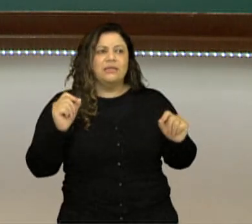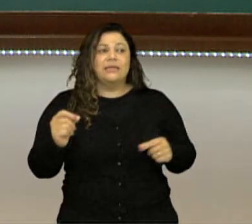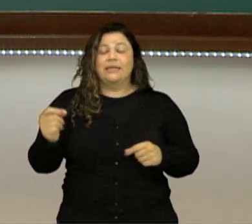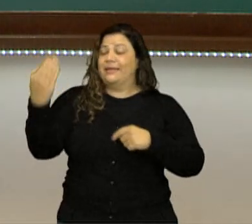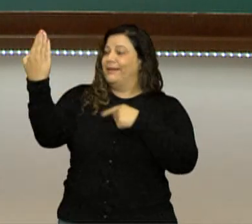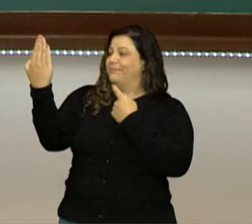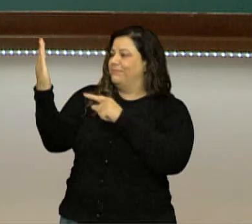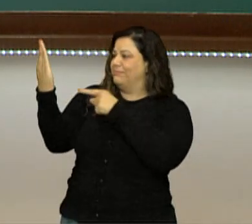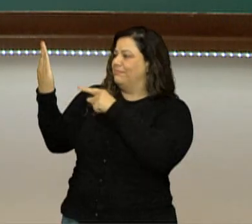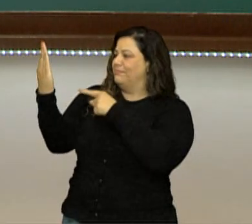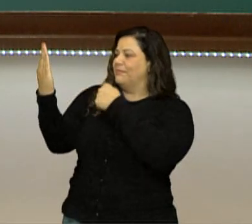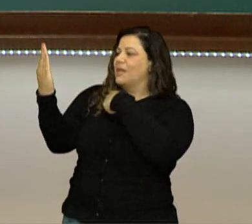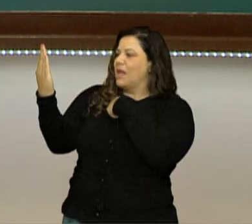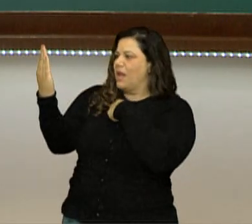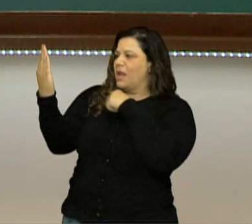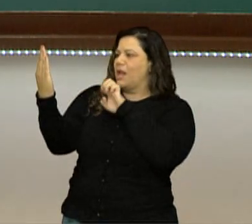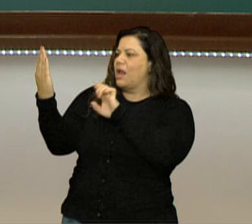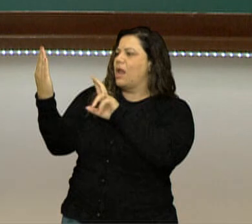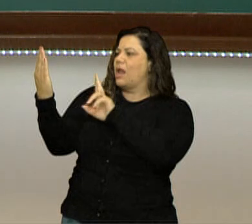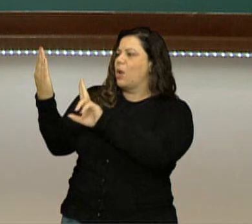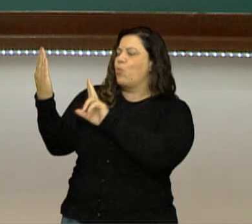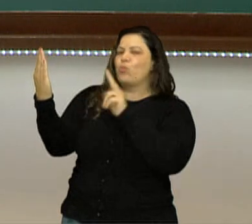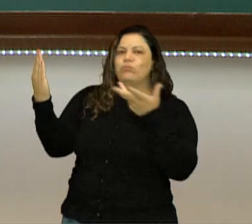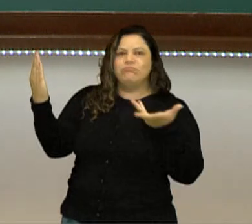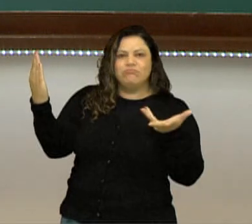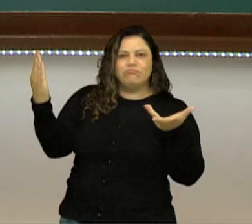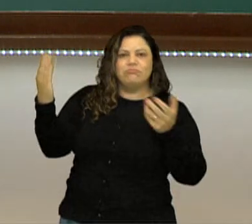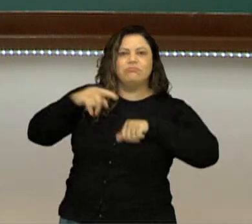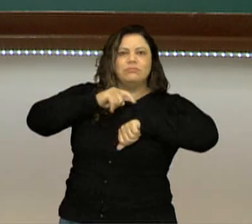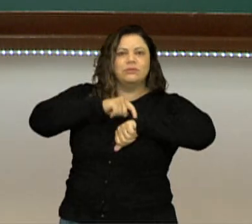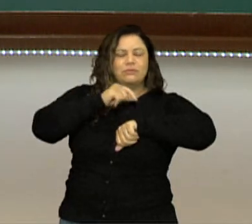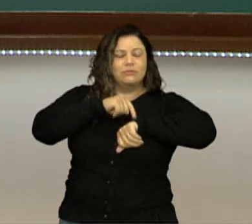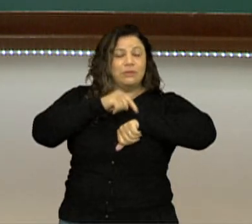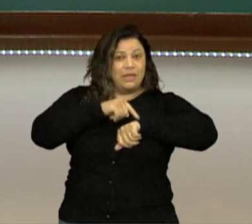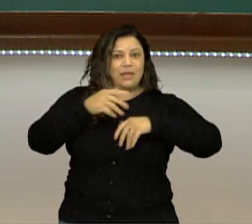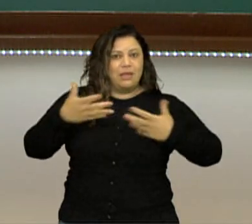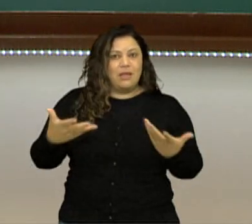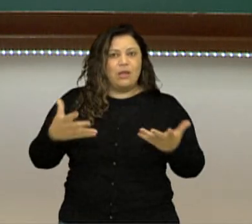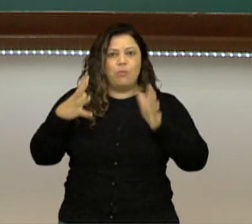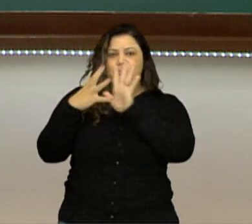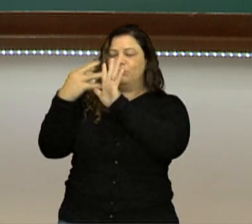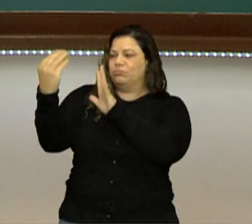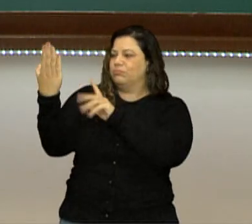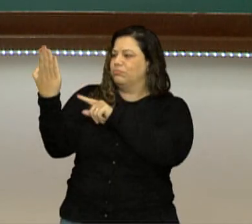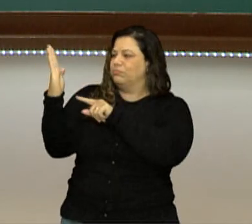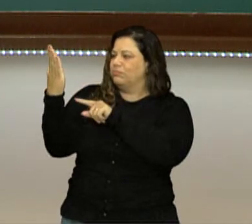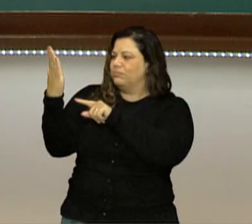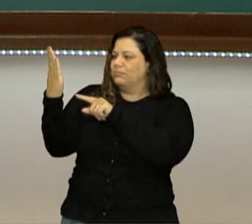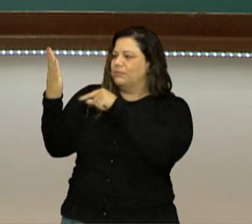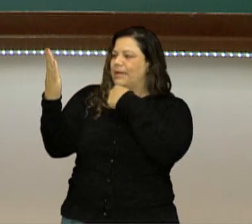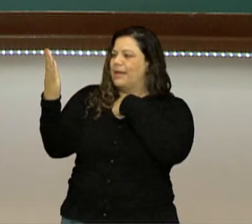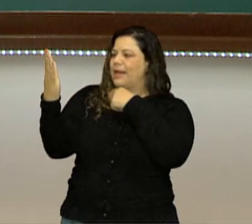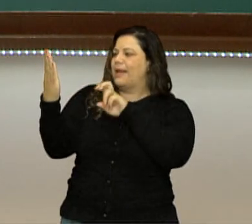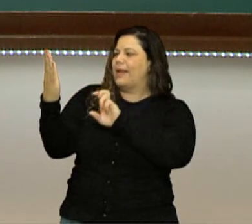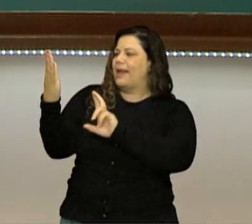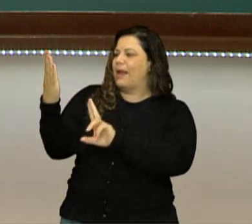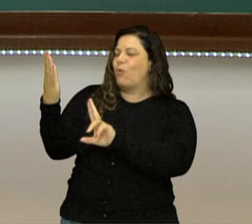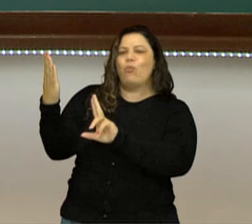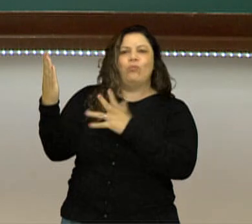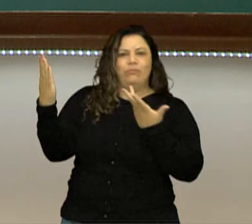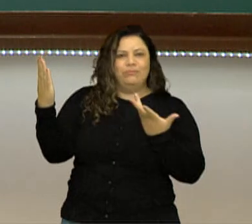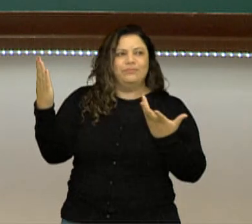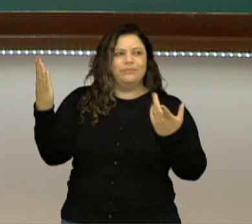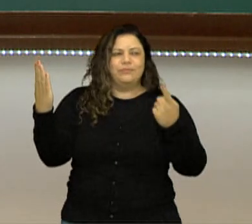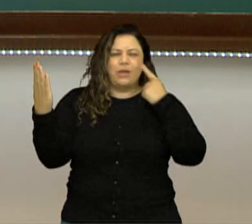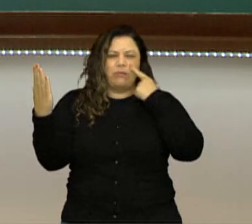Eu. Então, ao mesmo tempo que eu estou olhando, eu estou sendo olhado, é? Olhando e sendo olhado,